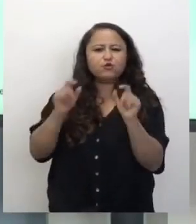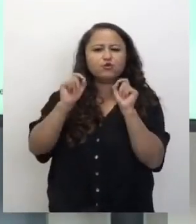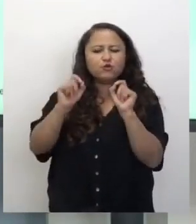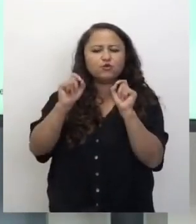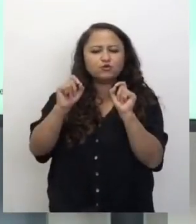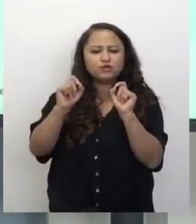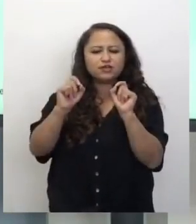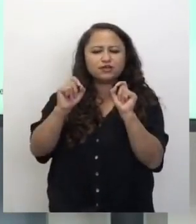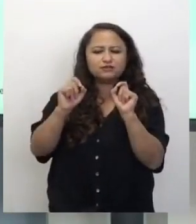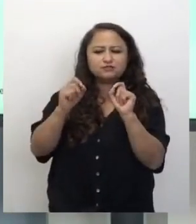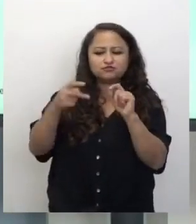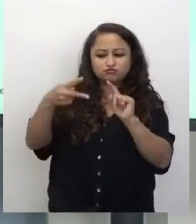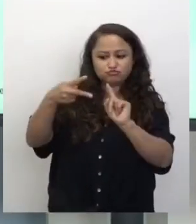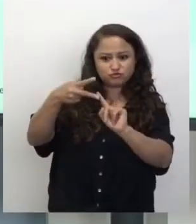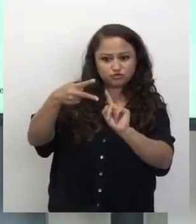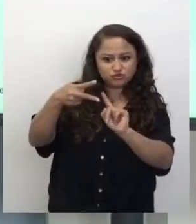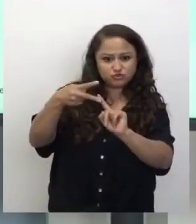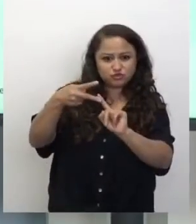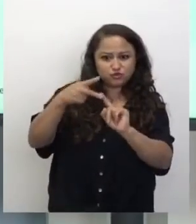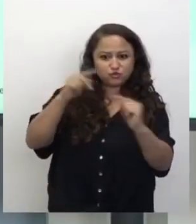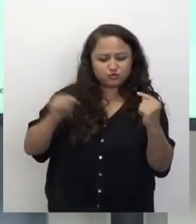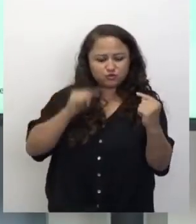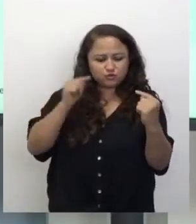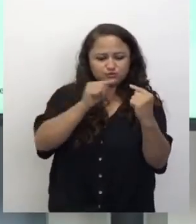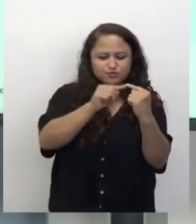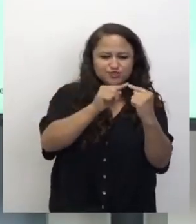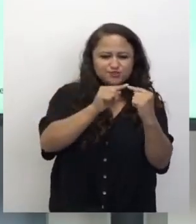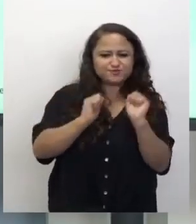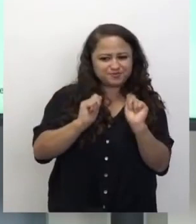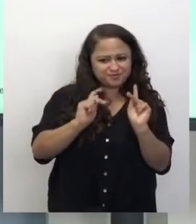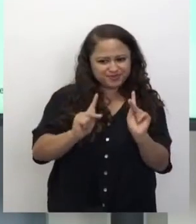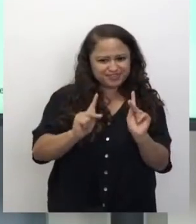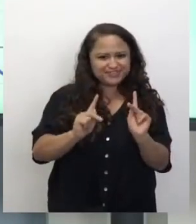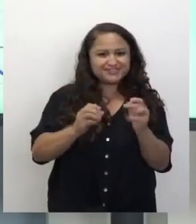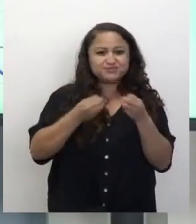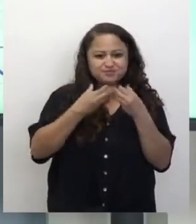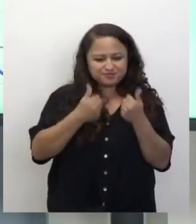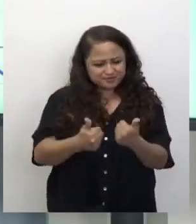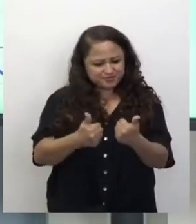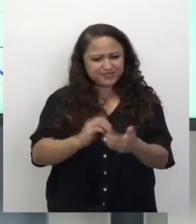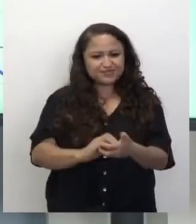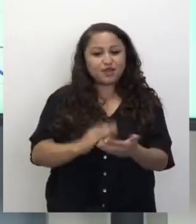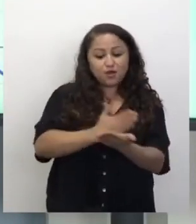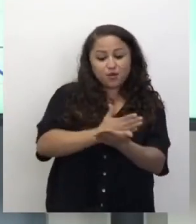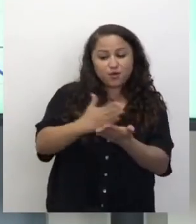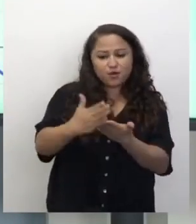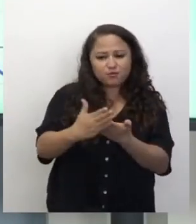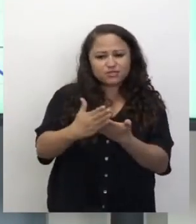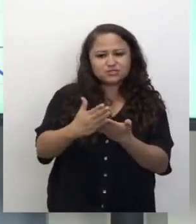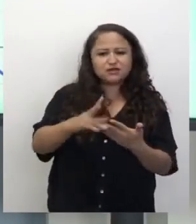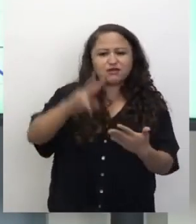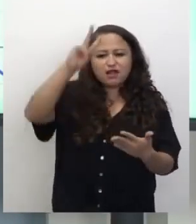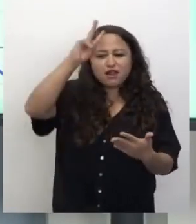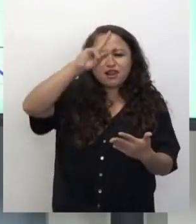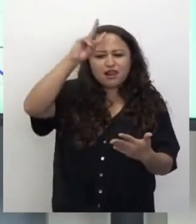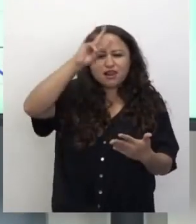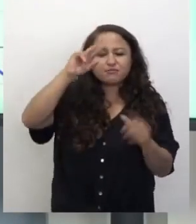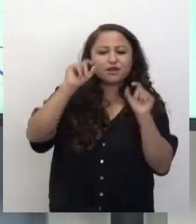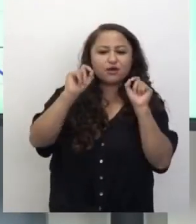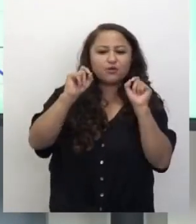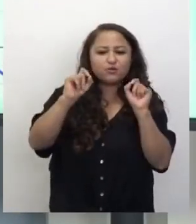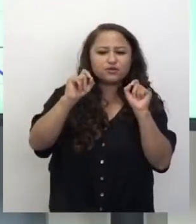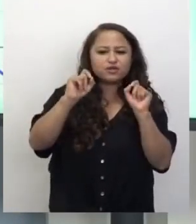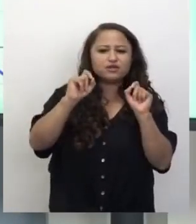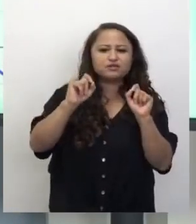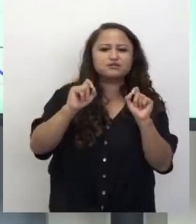nesse segundo objetivo, ok? Muito bem. E para a gente começar, vamos relembrar a função cosseno de